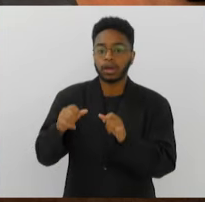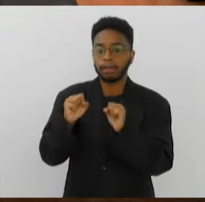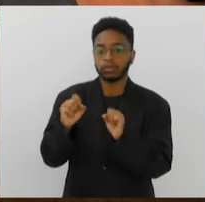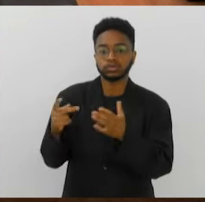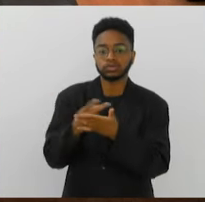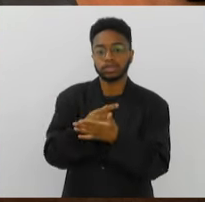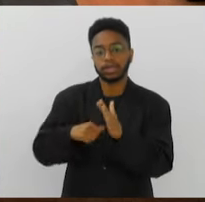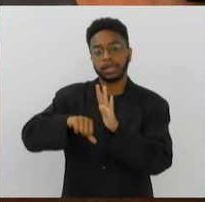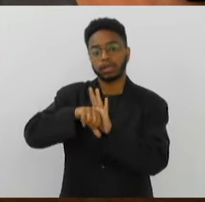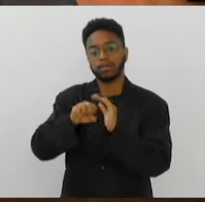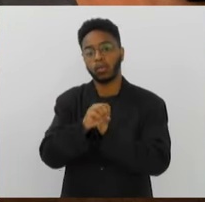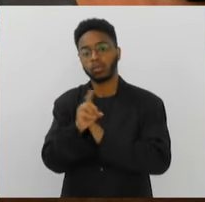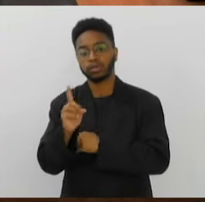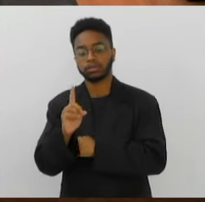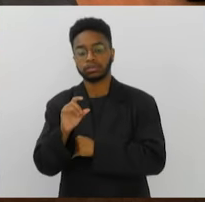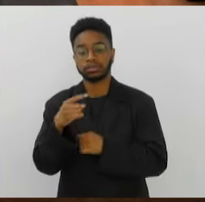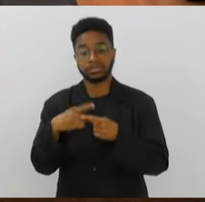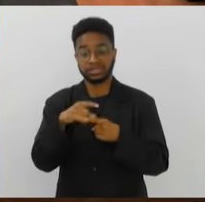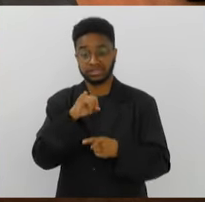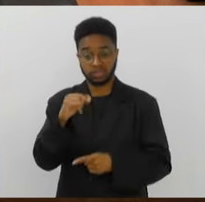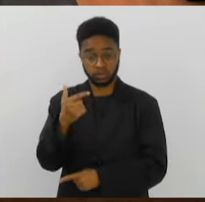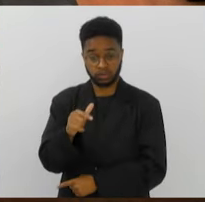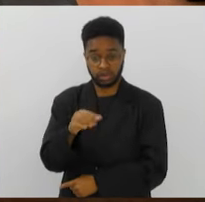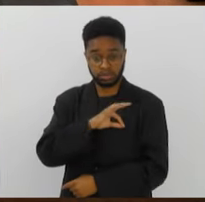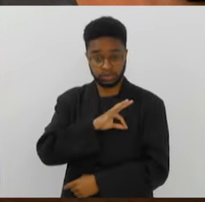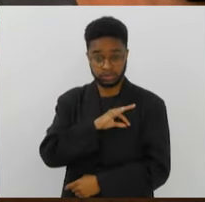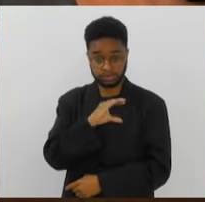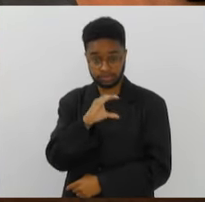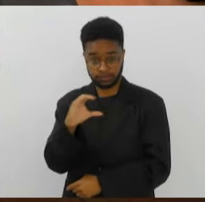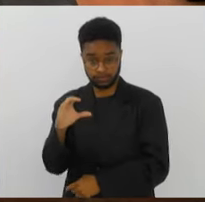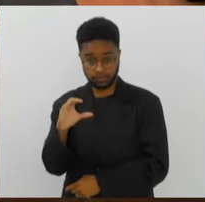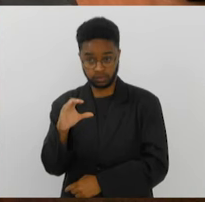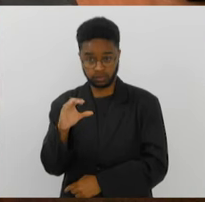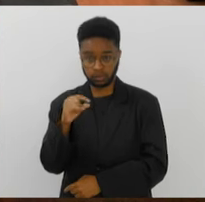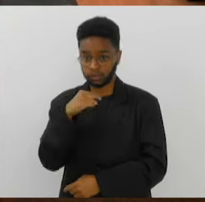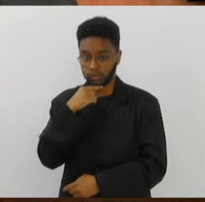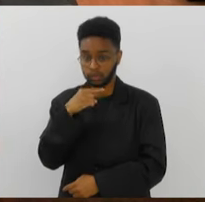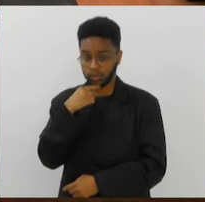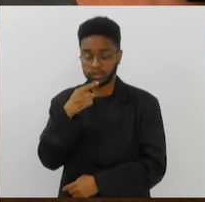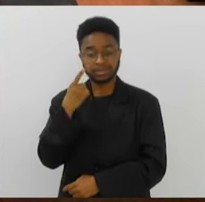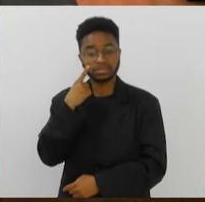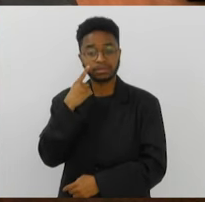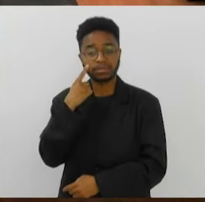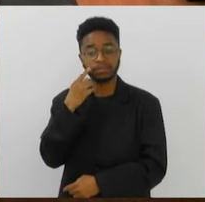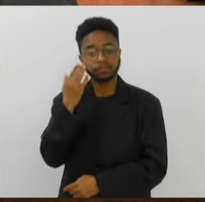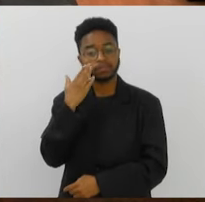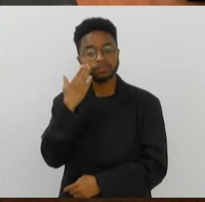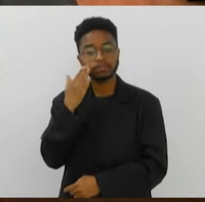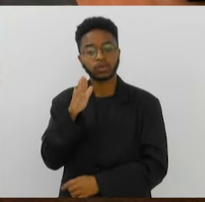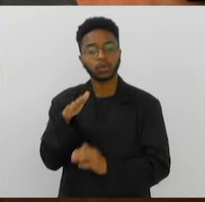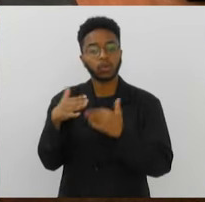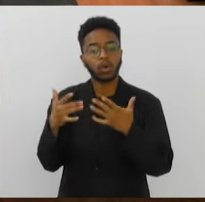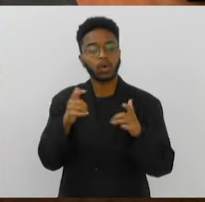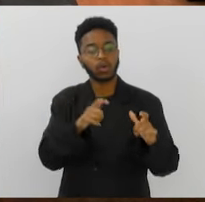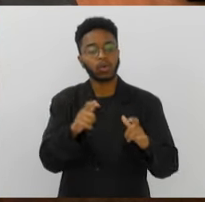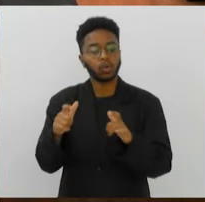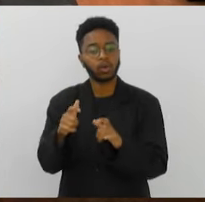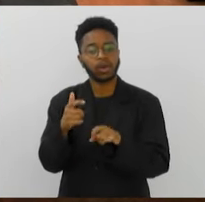crime ou não. Se você não tiver uma polícia civil para você pegar esse deslocamento e capturar uma